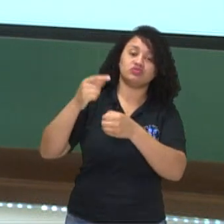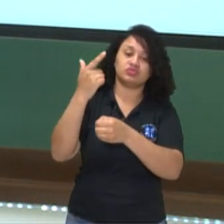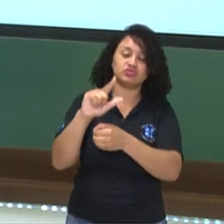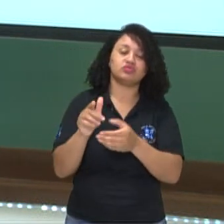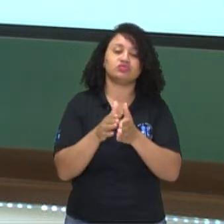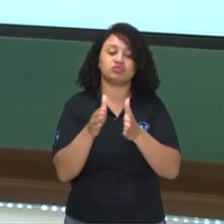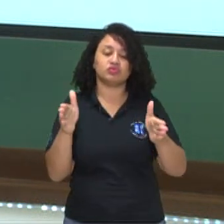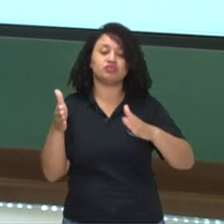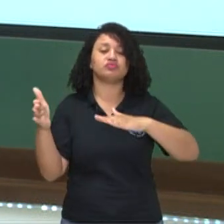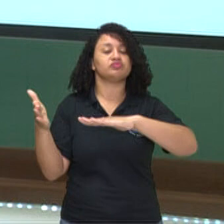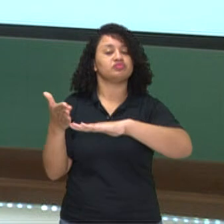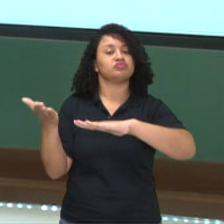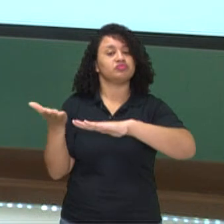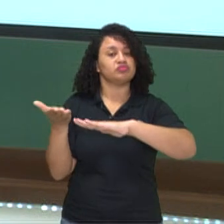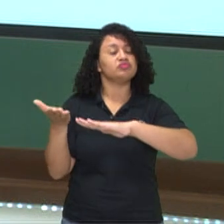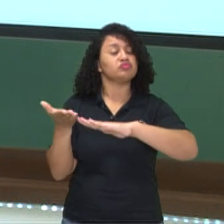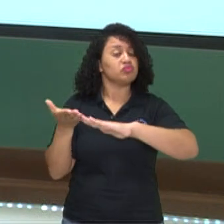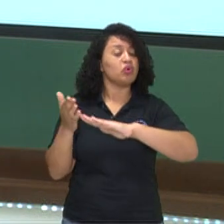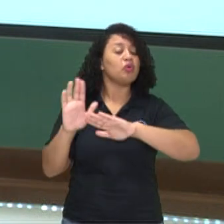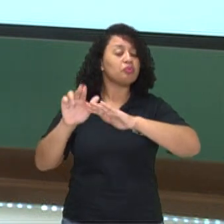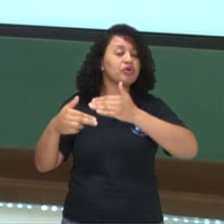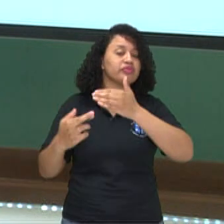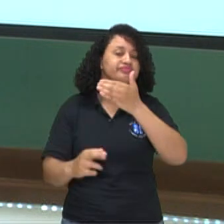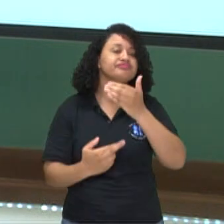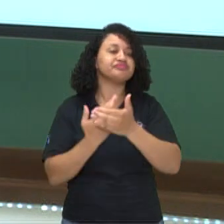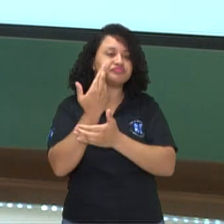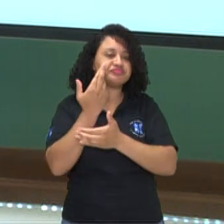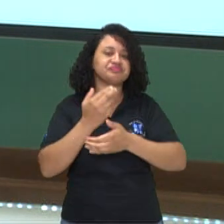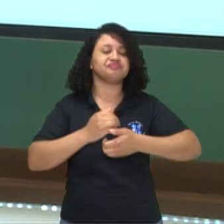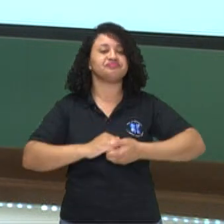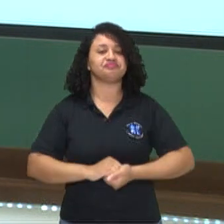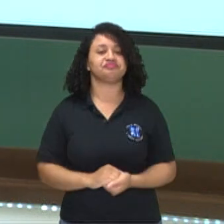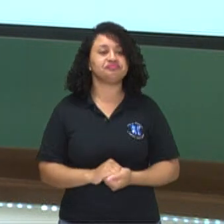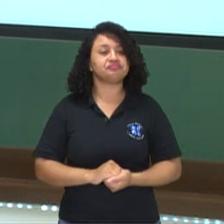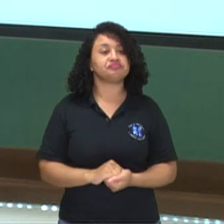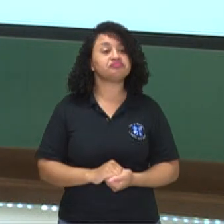Idade Moderna com o Renascimento, beleza?